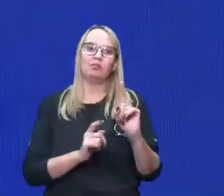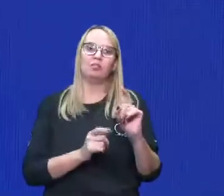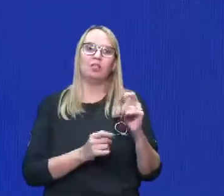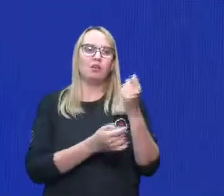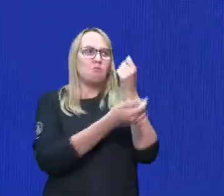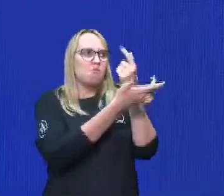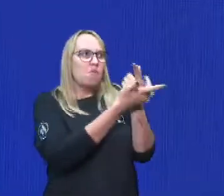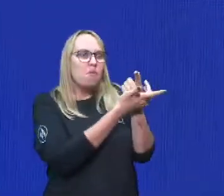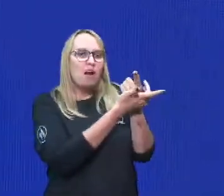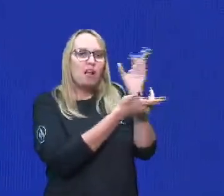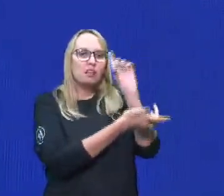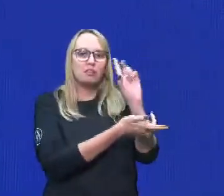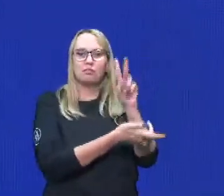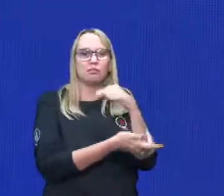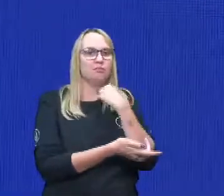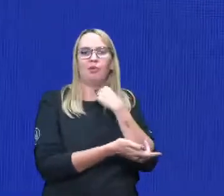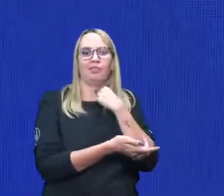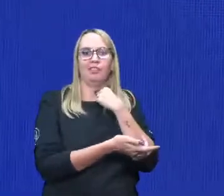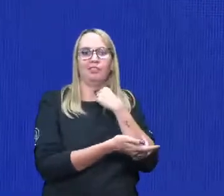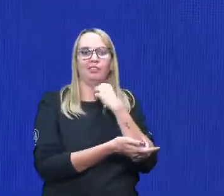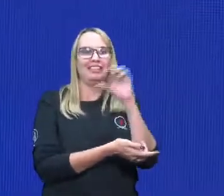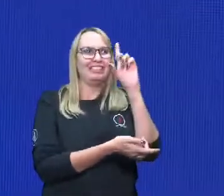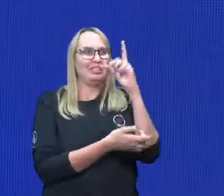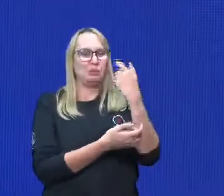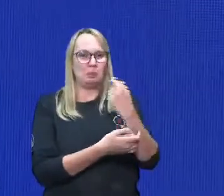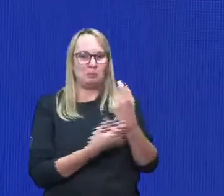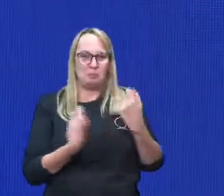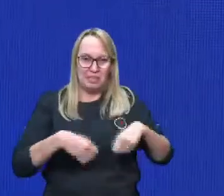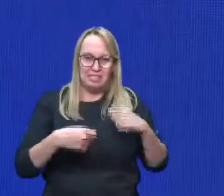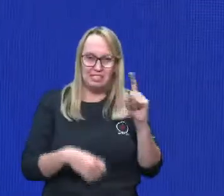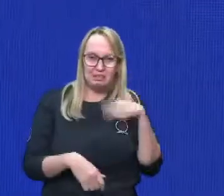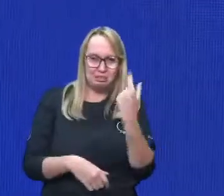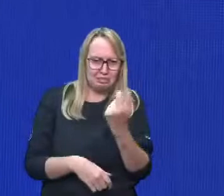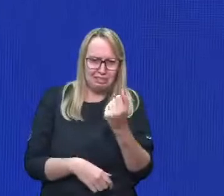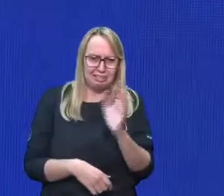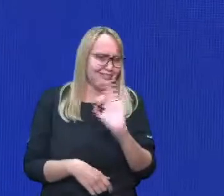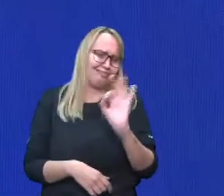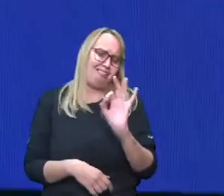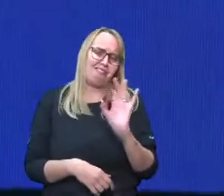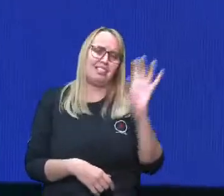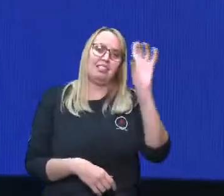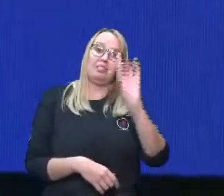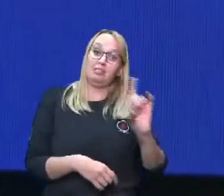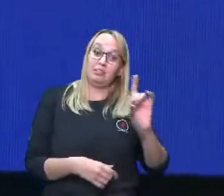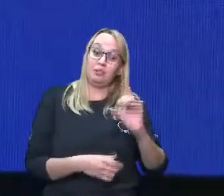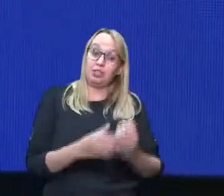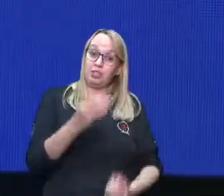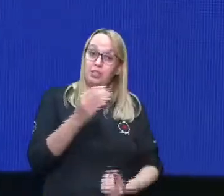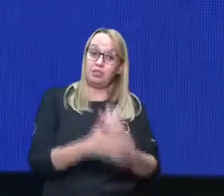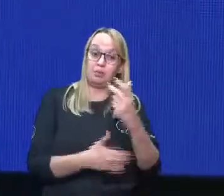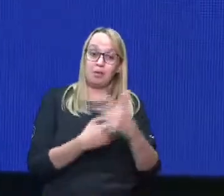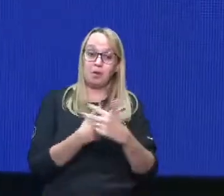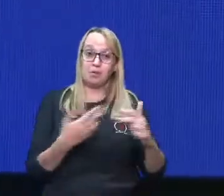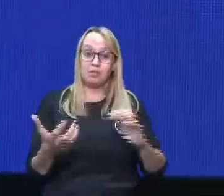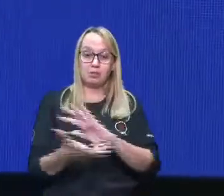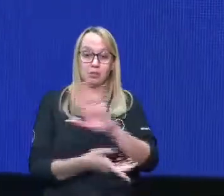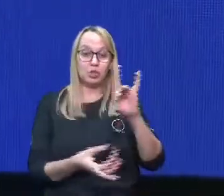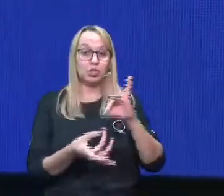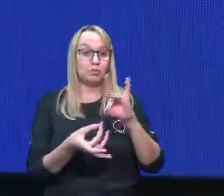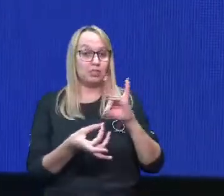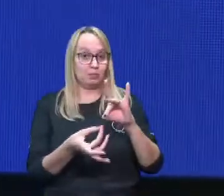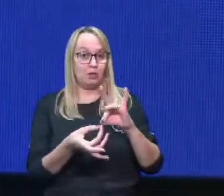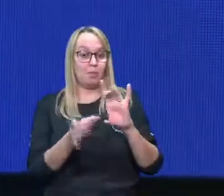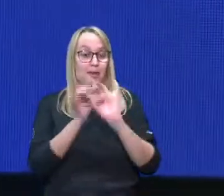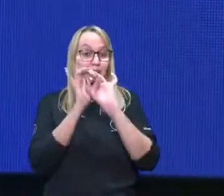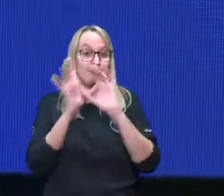comprado. E Deus não precisa do nosso dinheiro. Ele só criou um instrumento no mundo espiritual para liberar sobre a tua